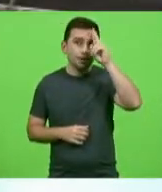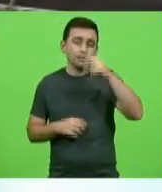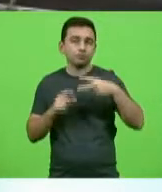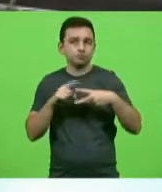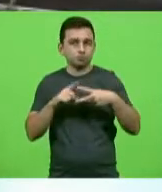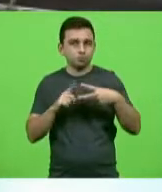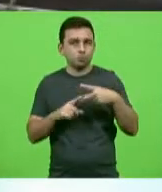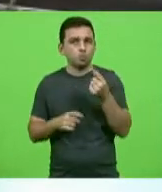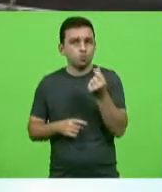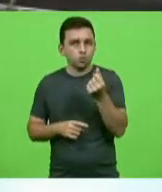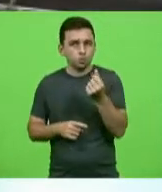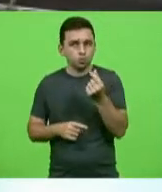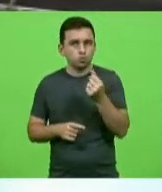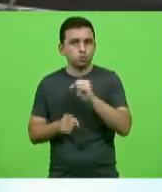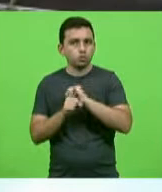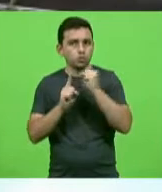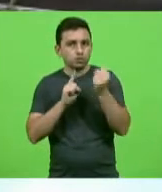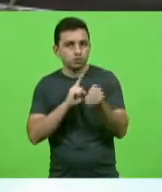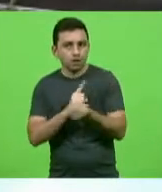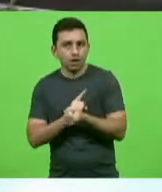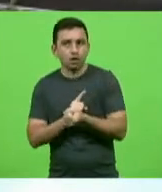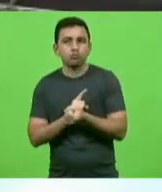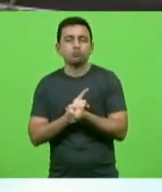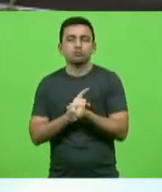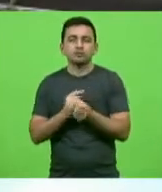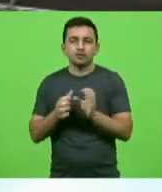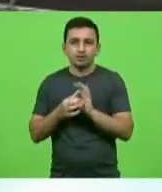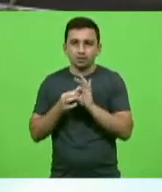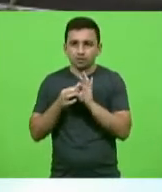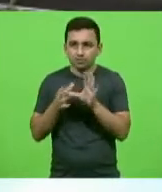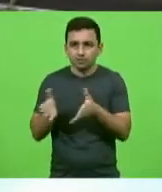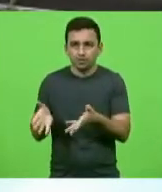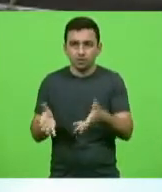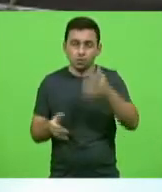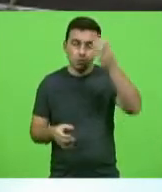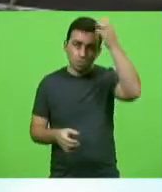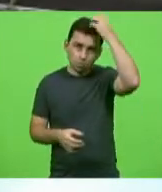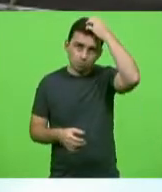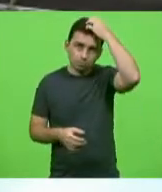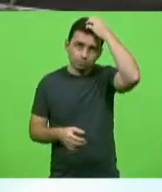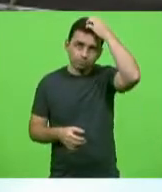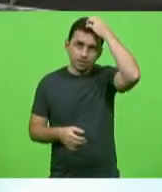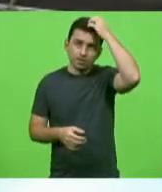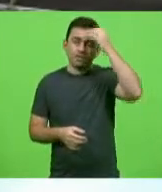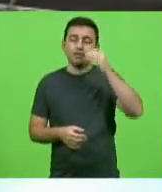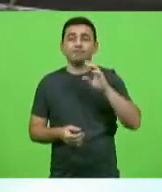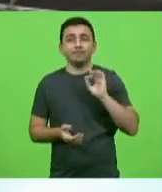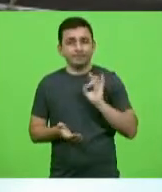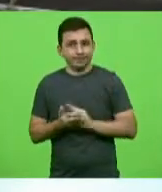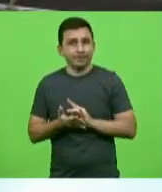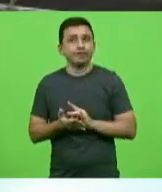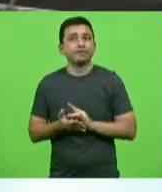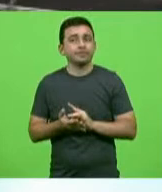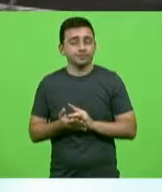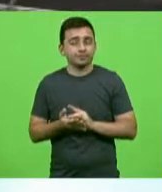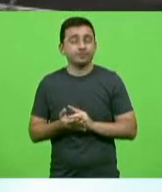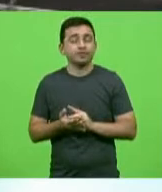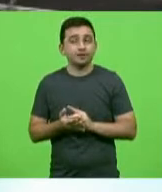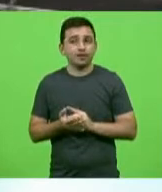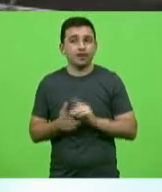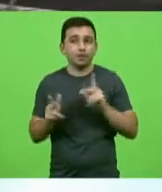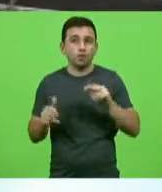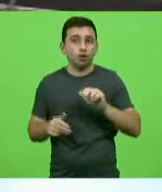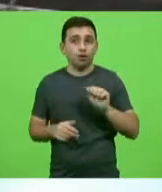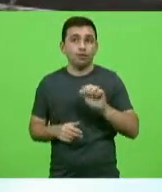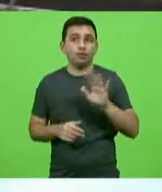os custos sociais da absolvição de um culpado são realmente muito altos,